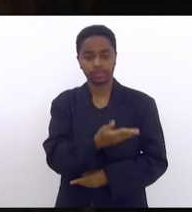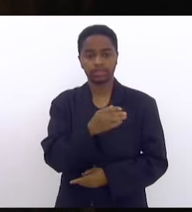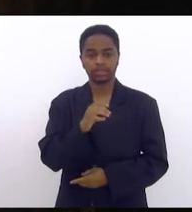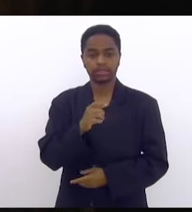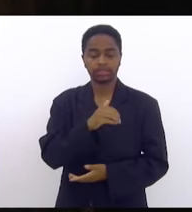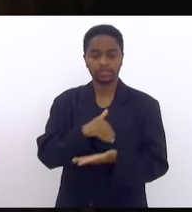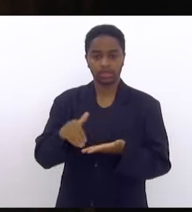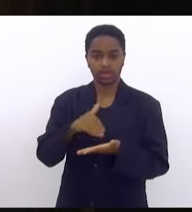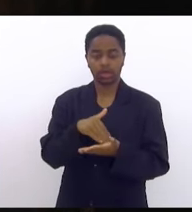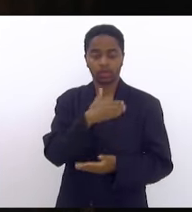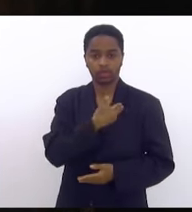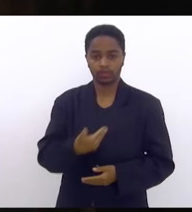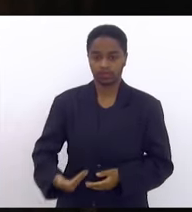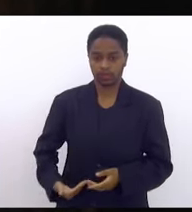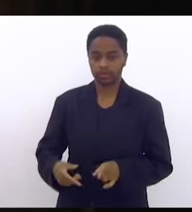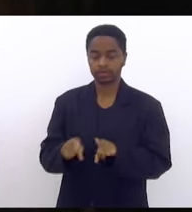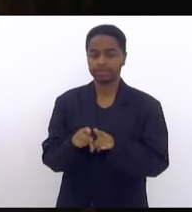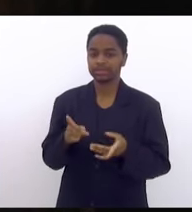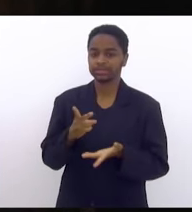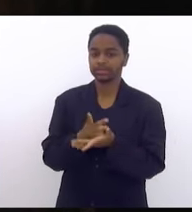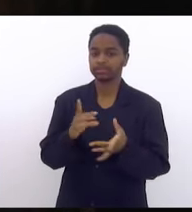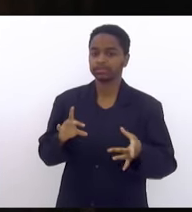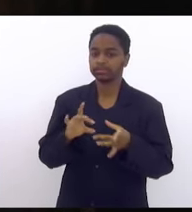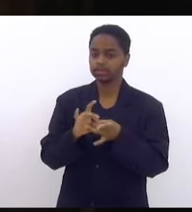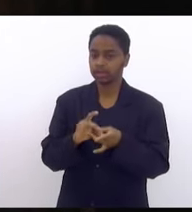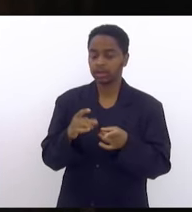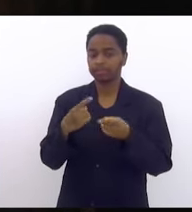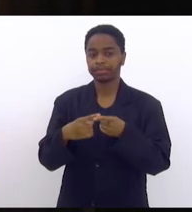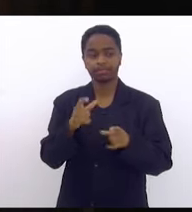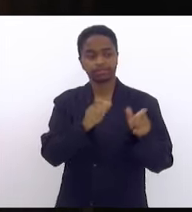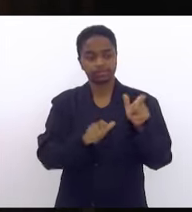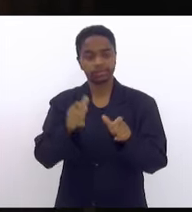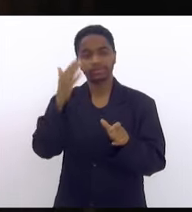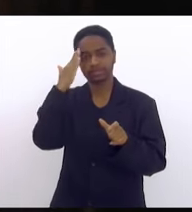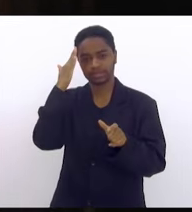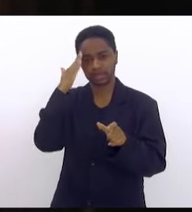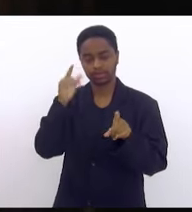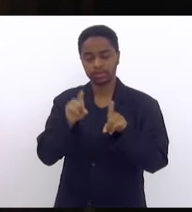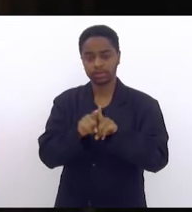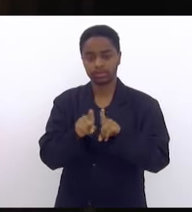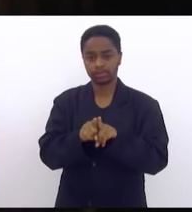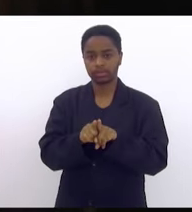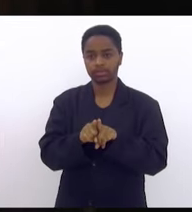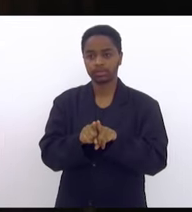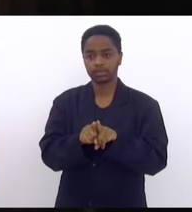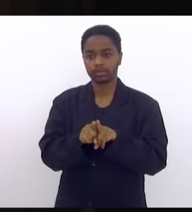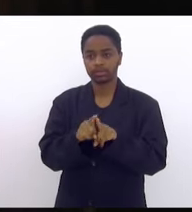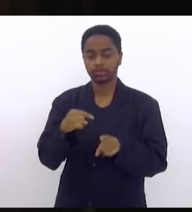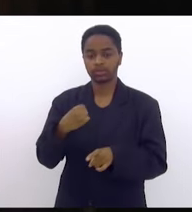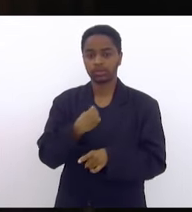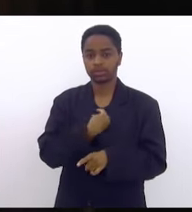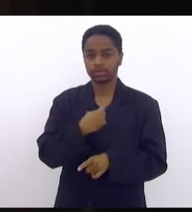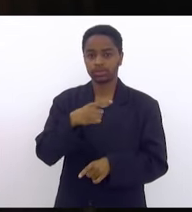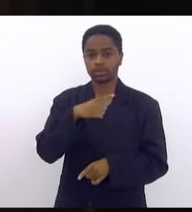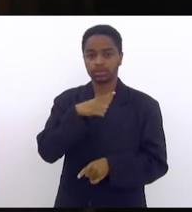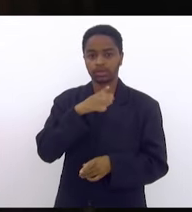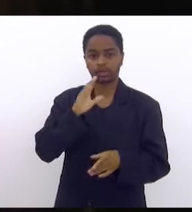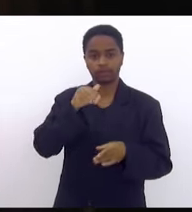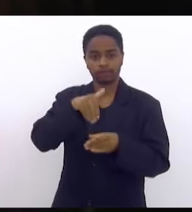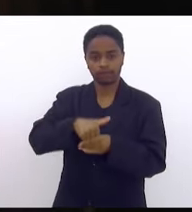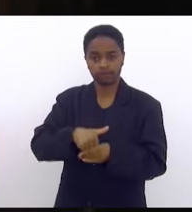Governo e de Finanças, sempre foi um grande parceiro, ele sabe muito bem disso. Nós tivemos uma eleição, a sua